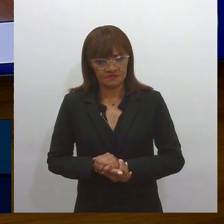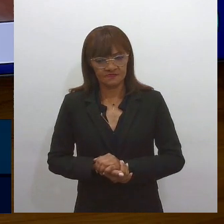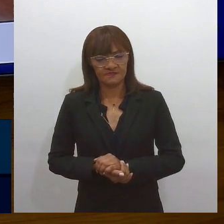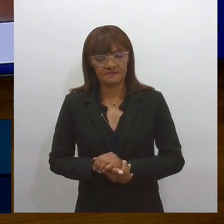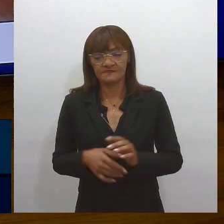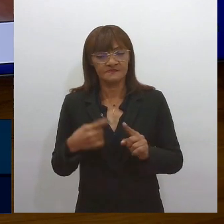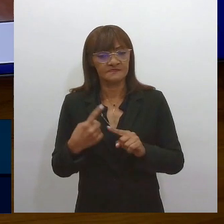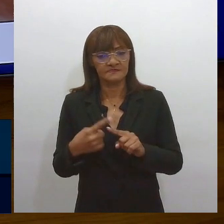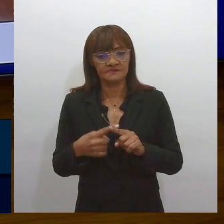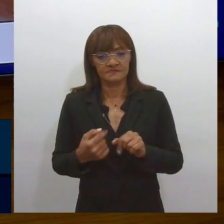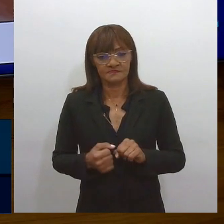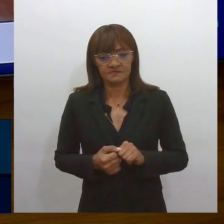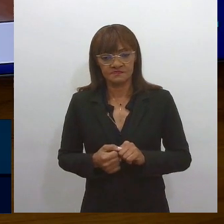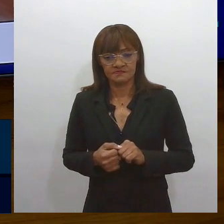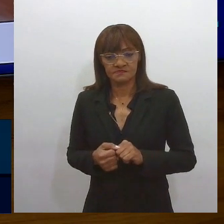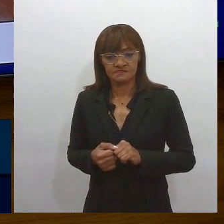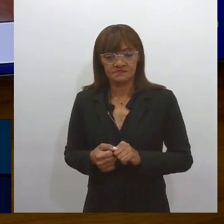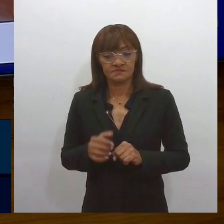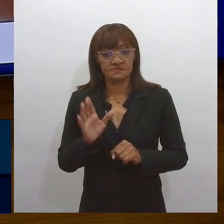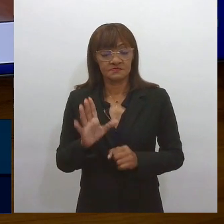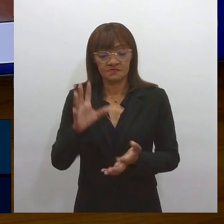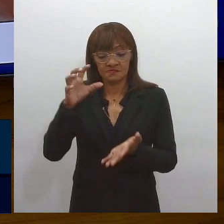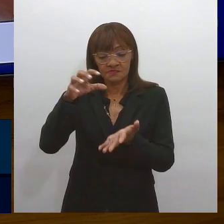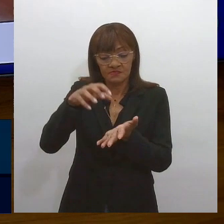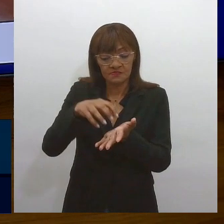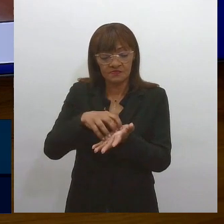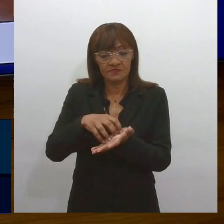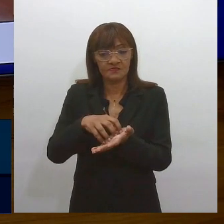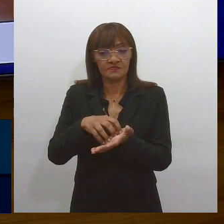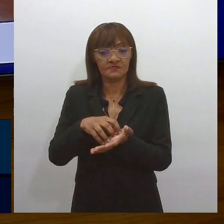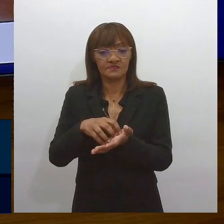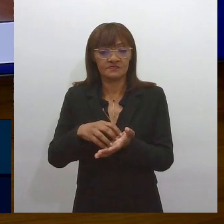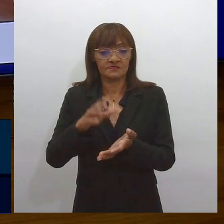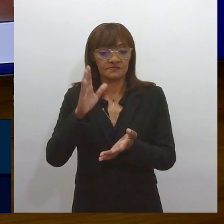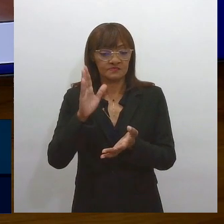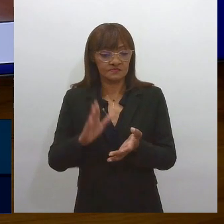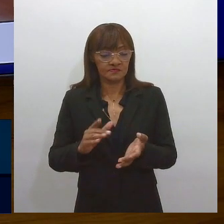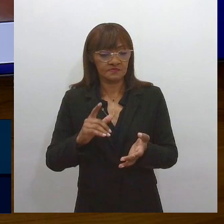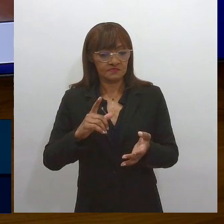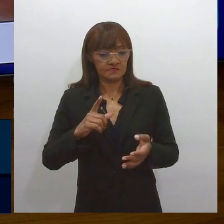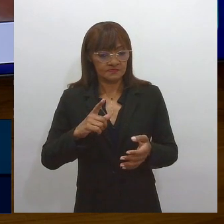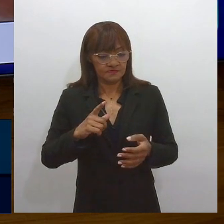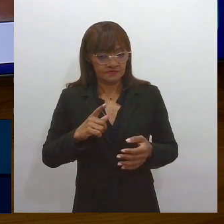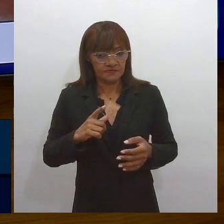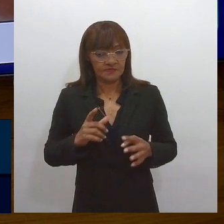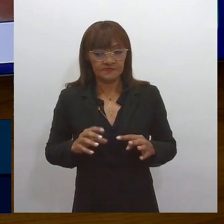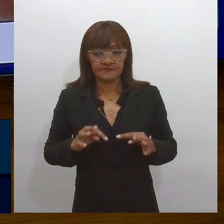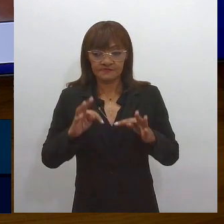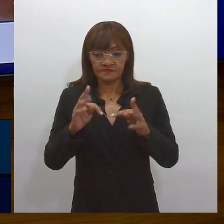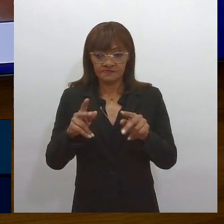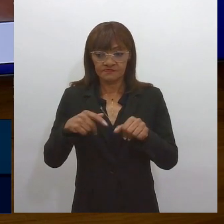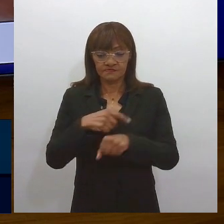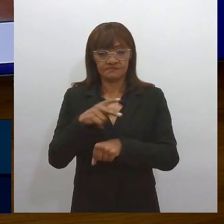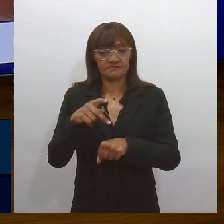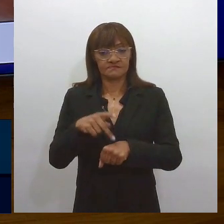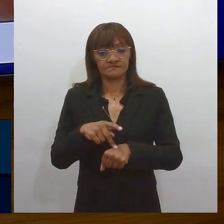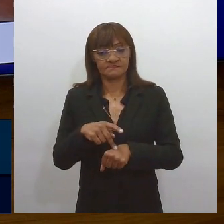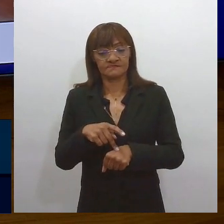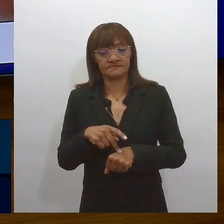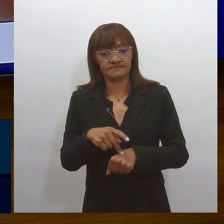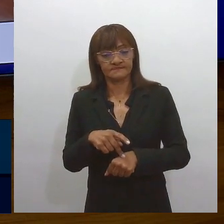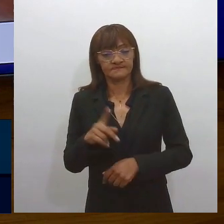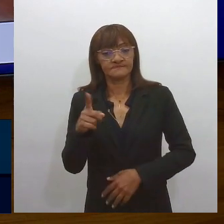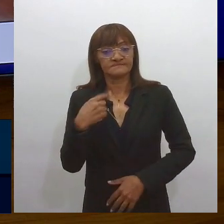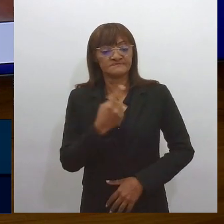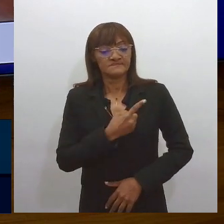que efetivamente integra esse nosso país porque a gente tem as os 60.000 km